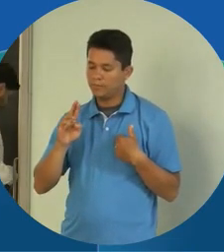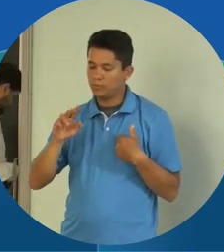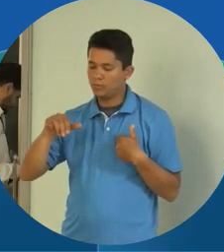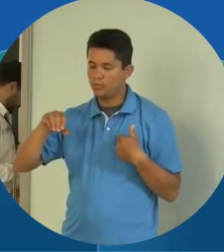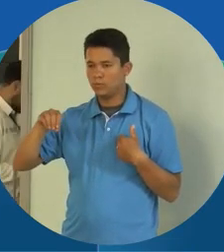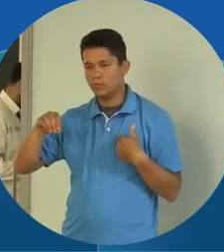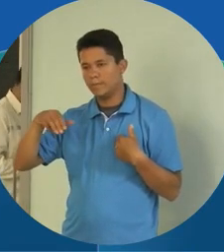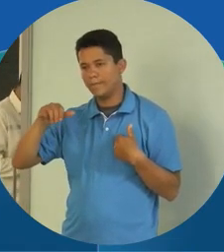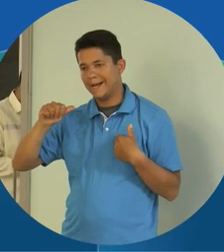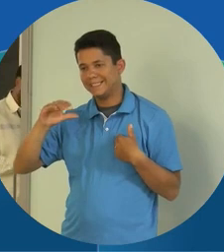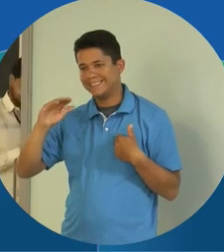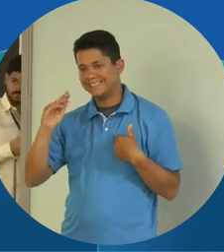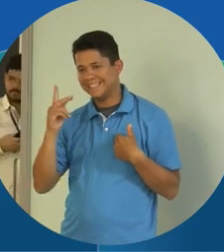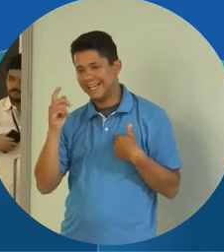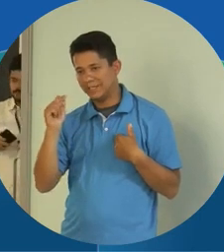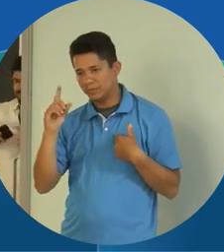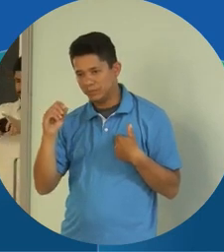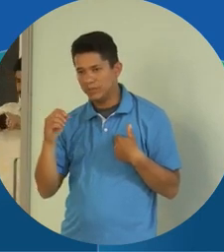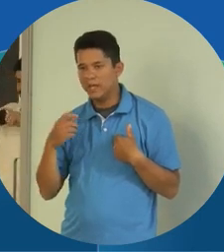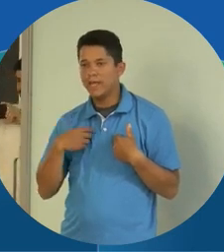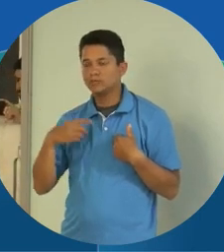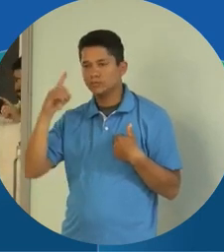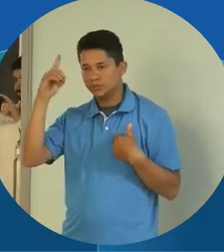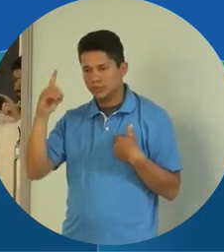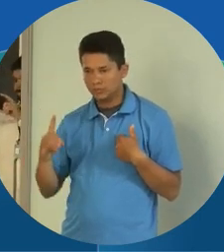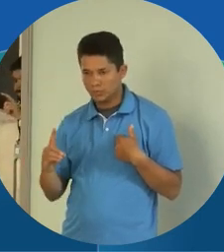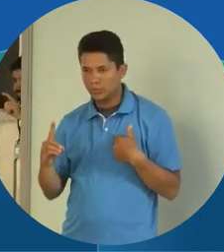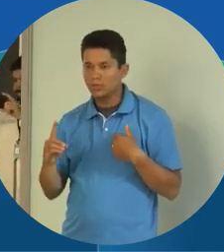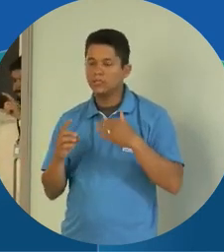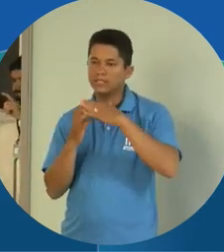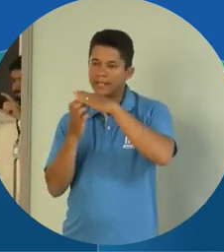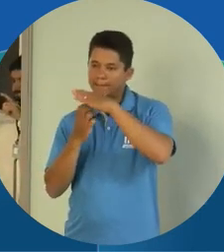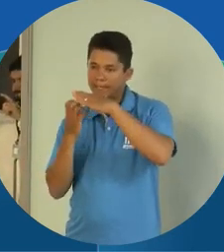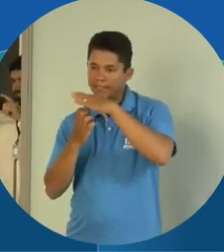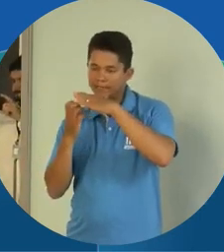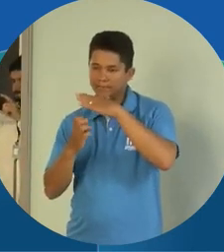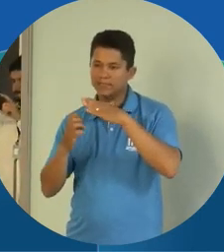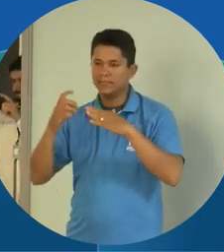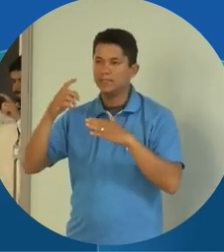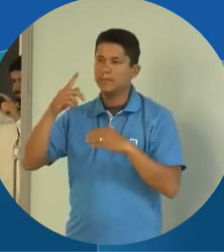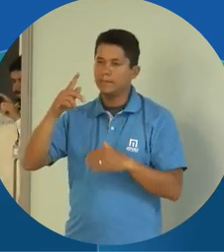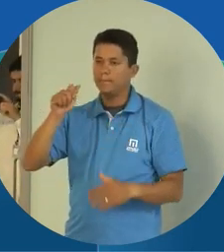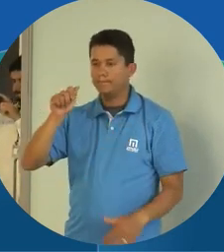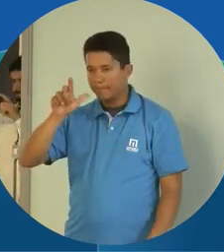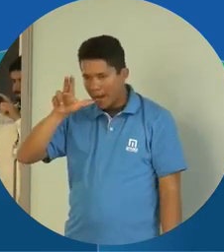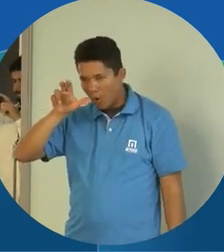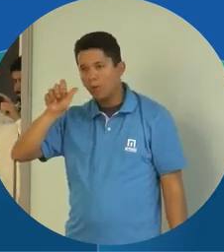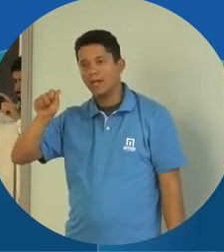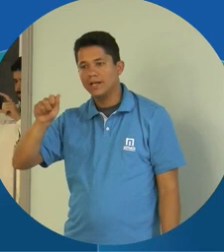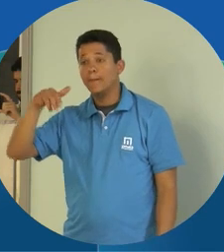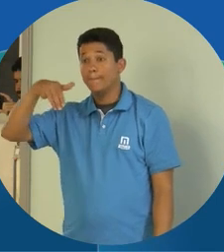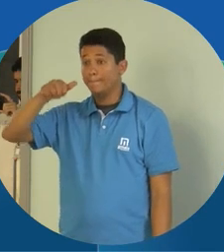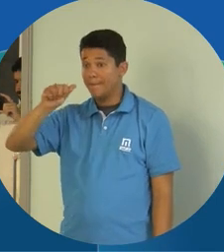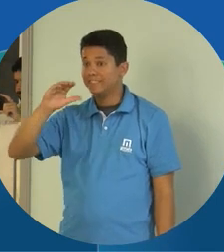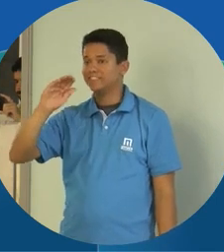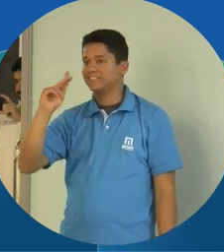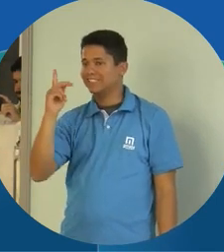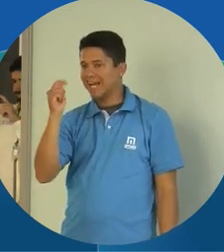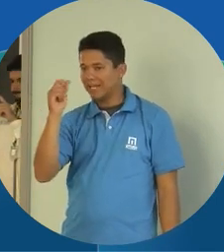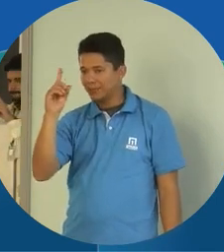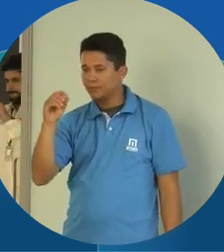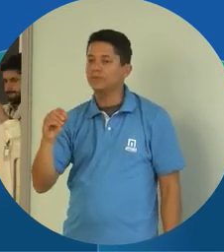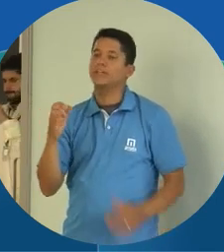que é uma empresa de consultoria e projetos. A gente está na área, esse ano, comemorando 50 anos de